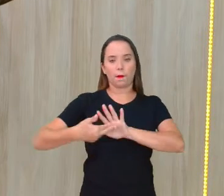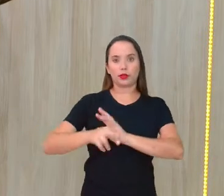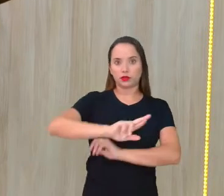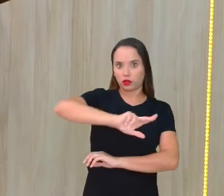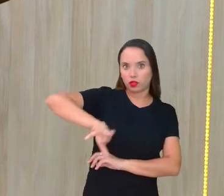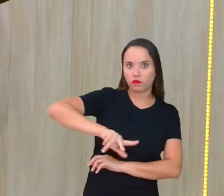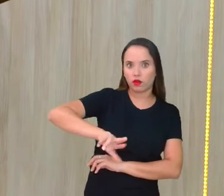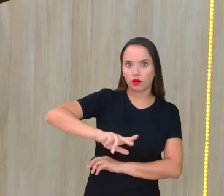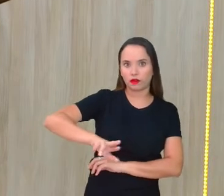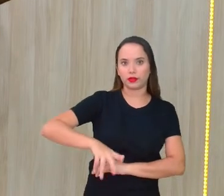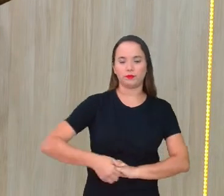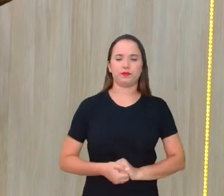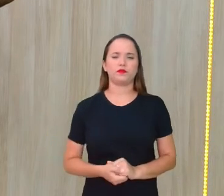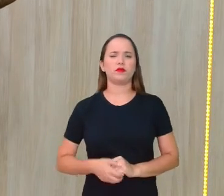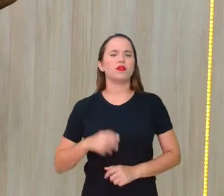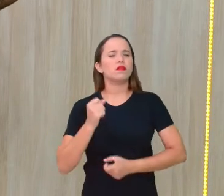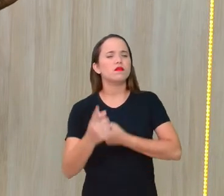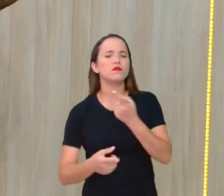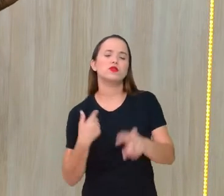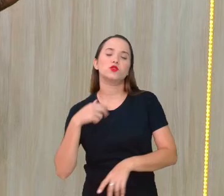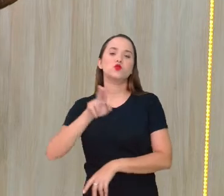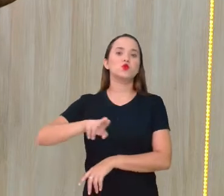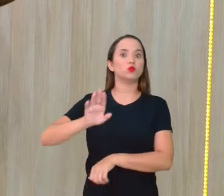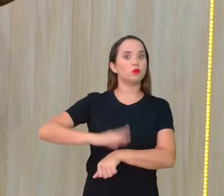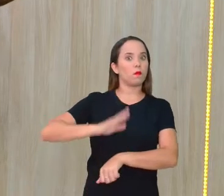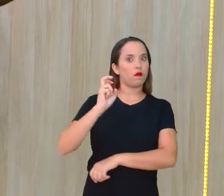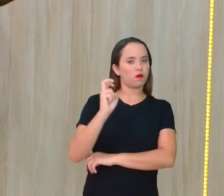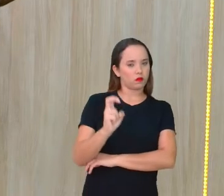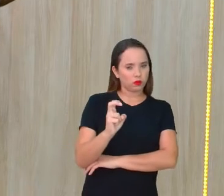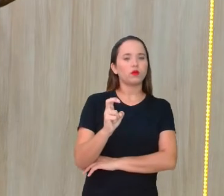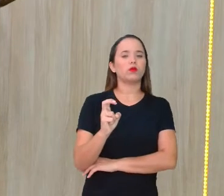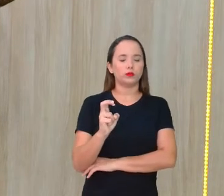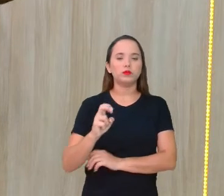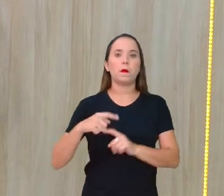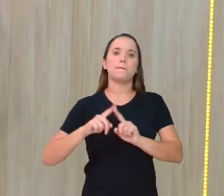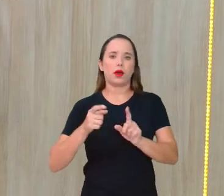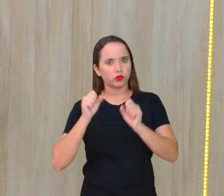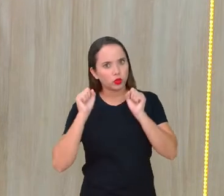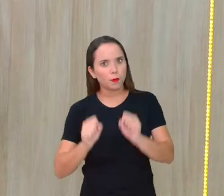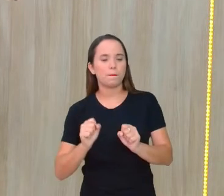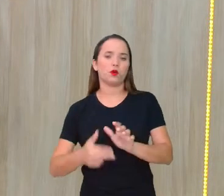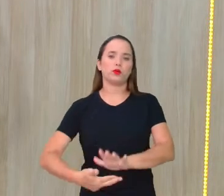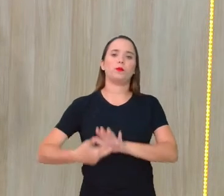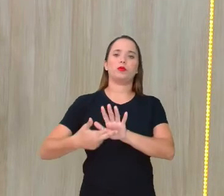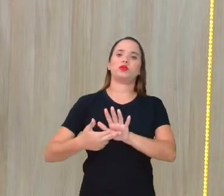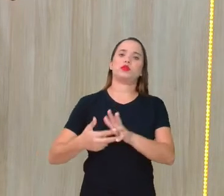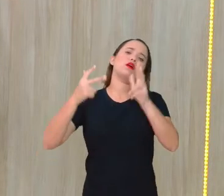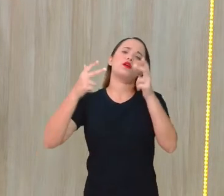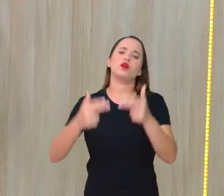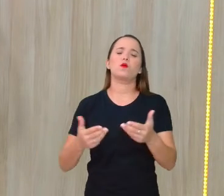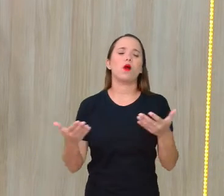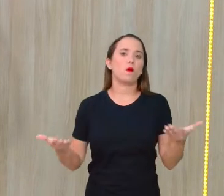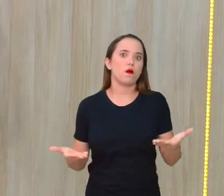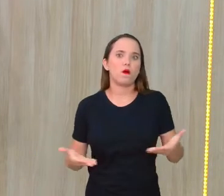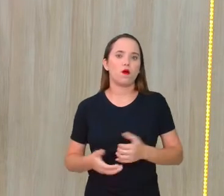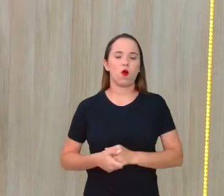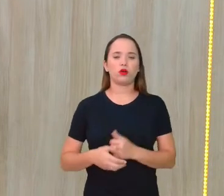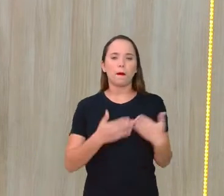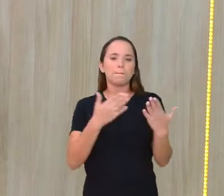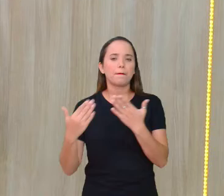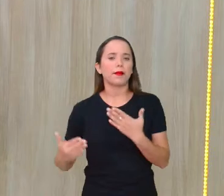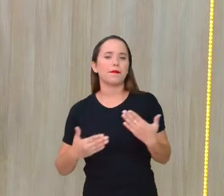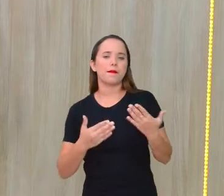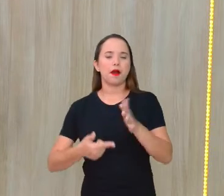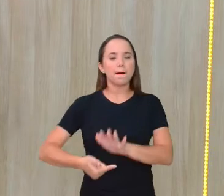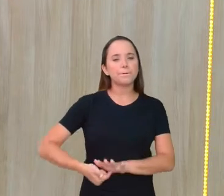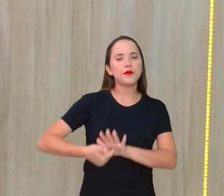utiliza 5 maneiras para representar, tá certo? A gente pode representar como eu estou fazendo aqui, conversando com vocês,